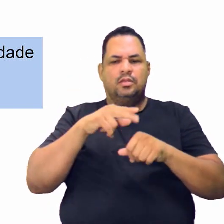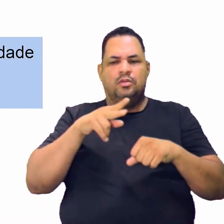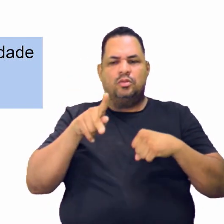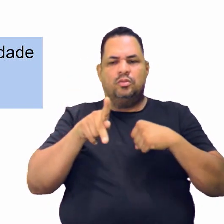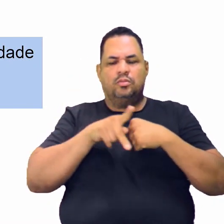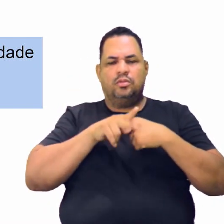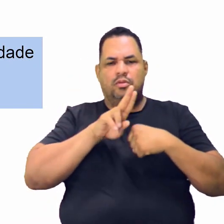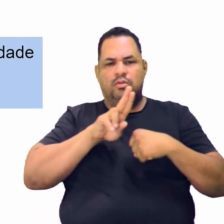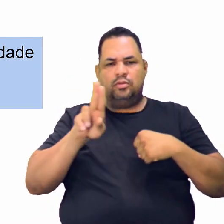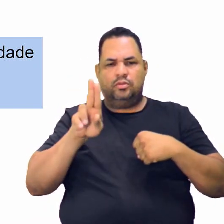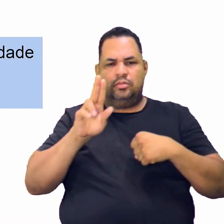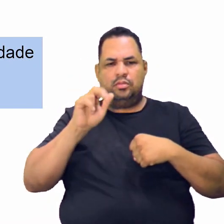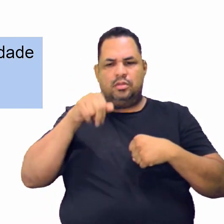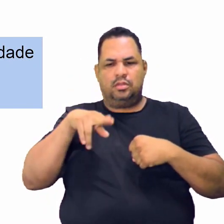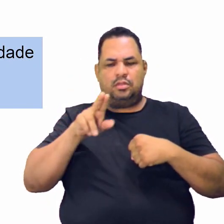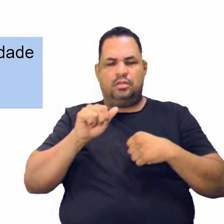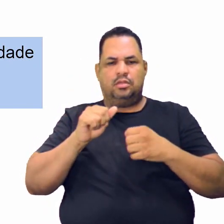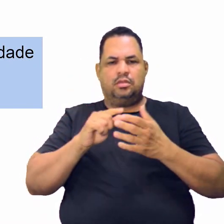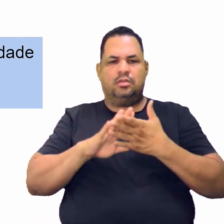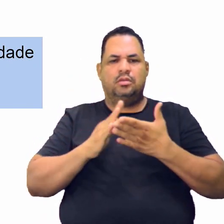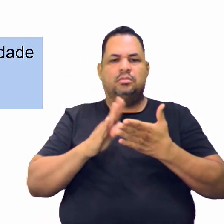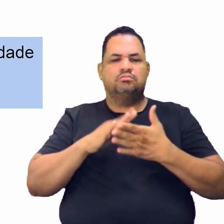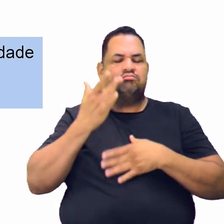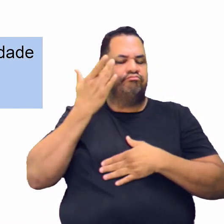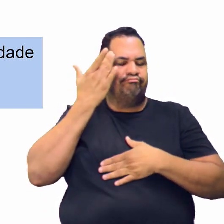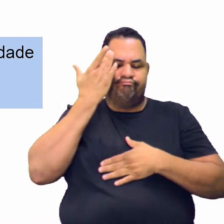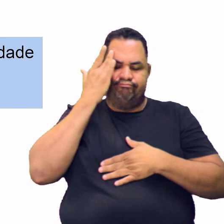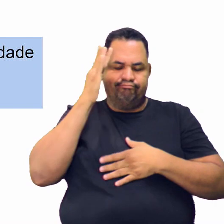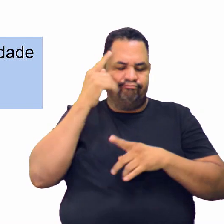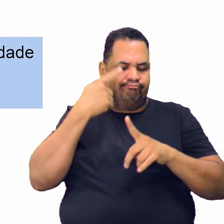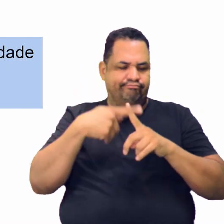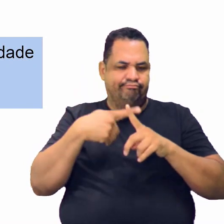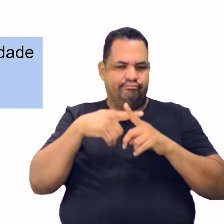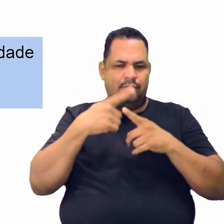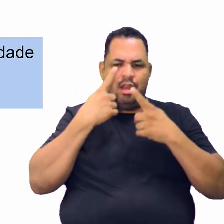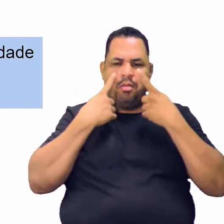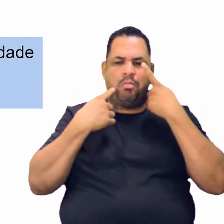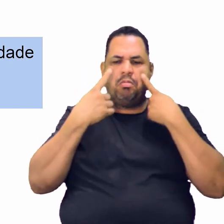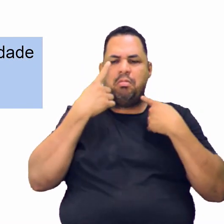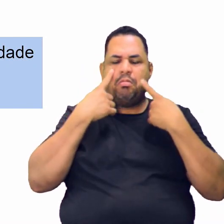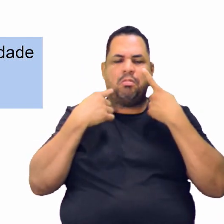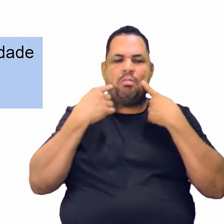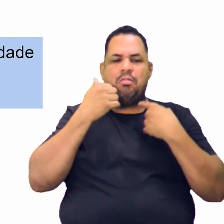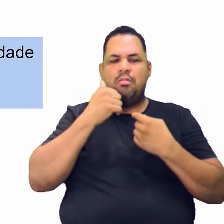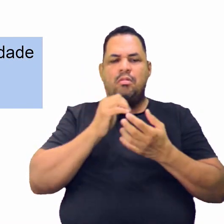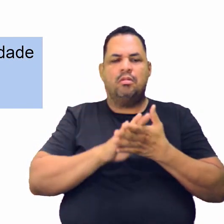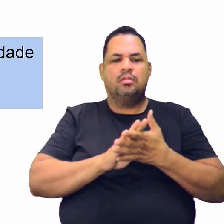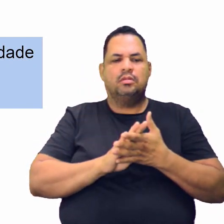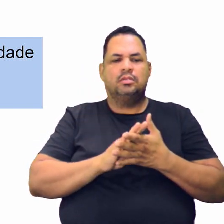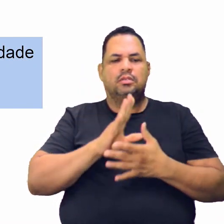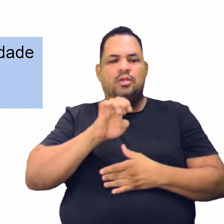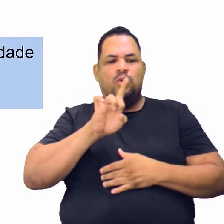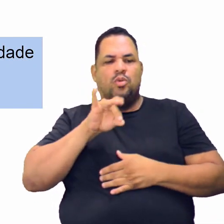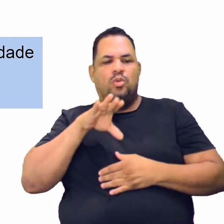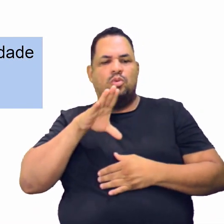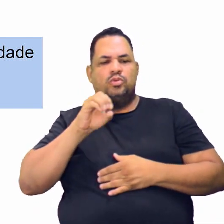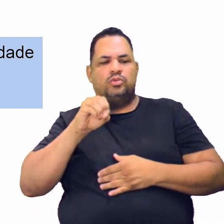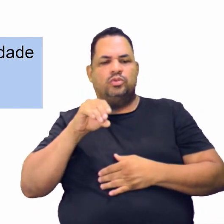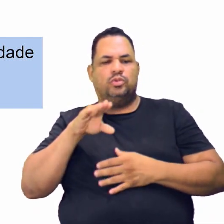ó, que tá fazendo uma pergunta. Não sei por que ele chorou. Aí nós temos aqui as locuções adverbiais,